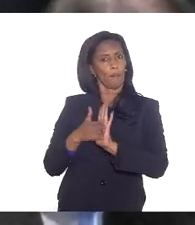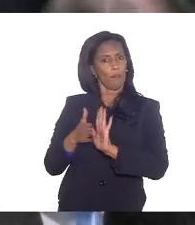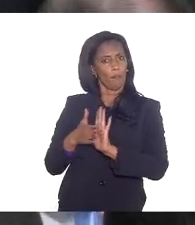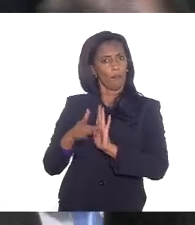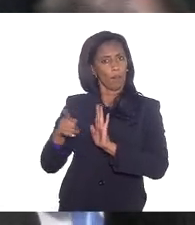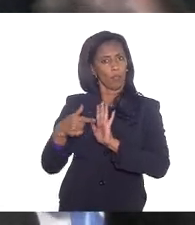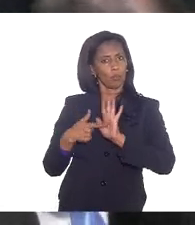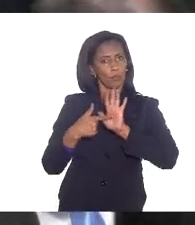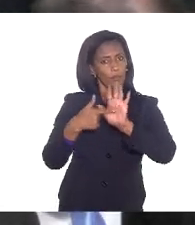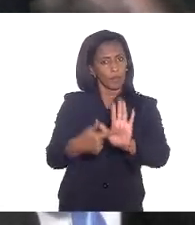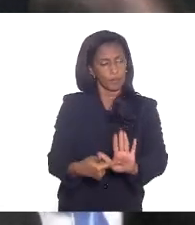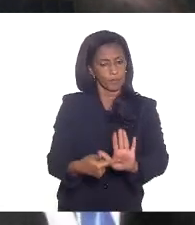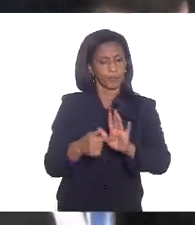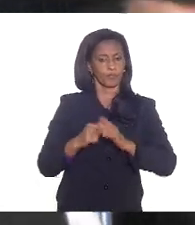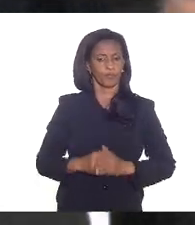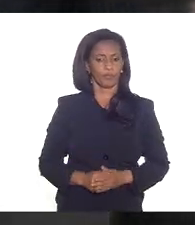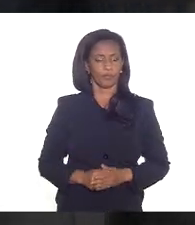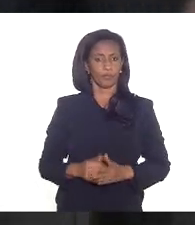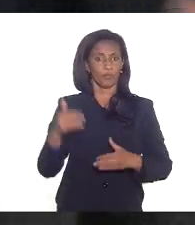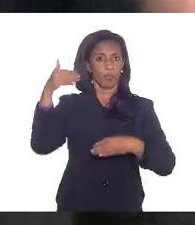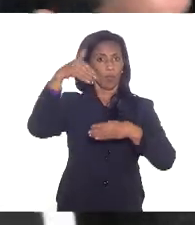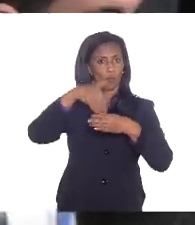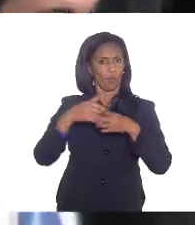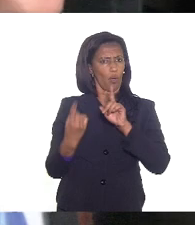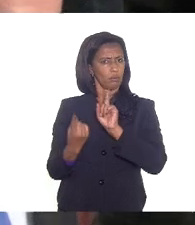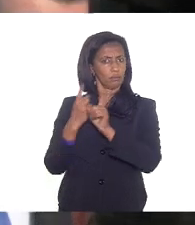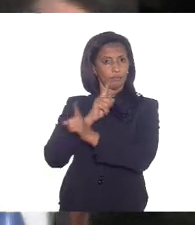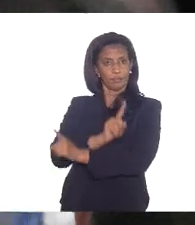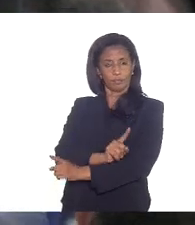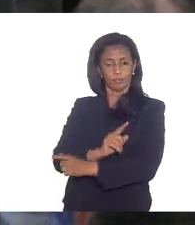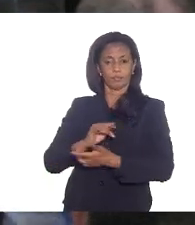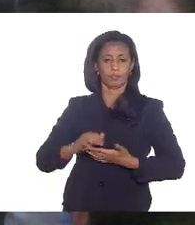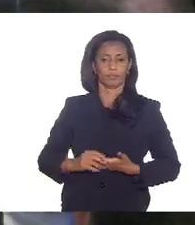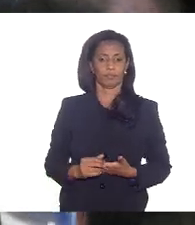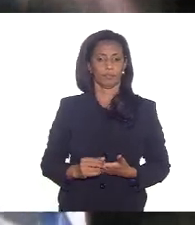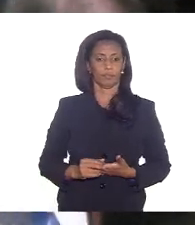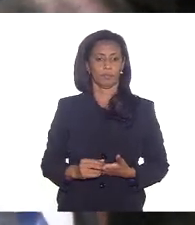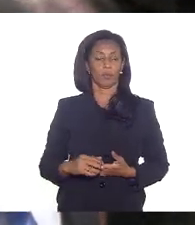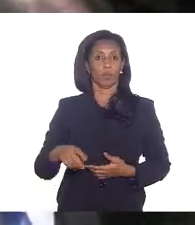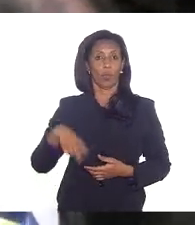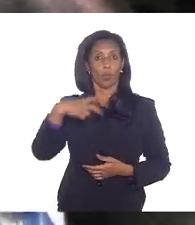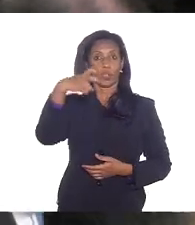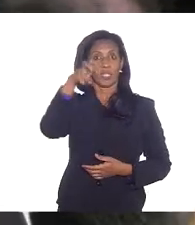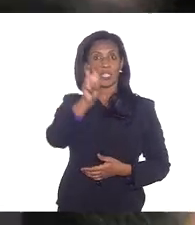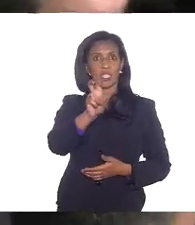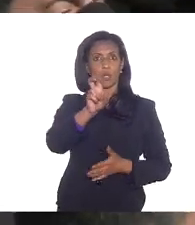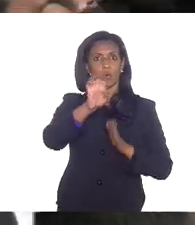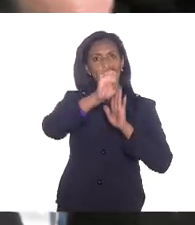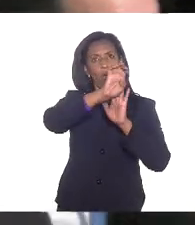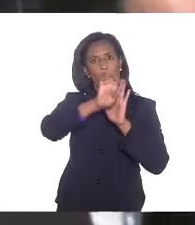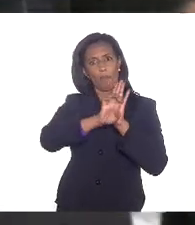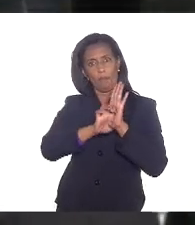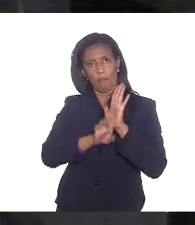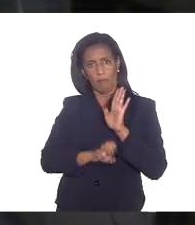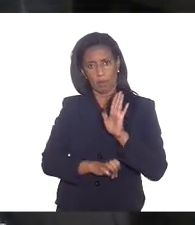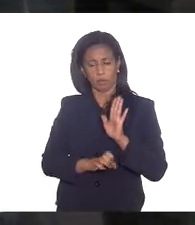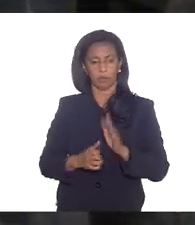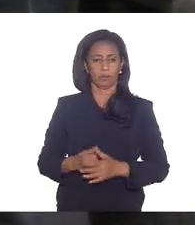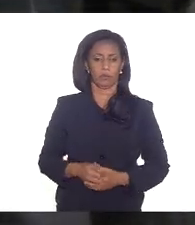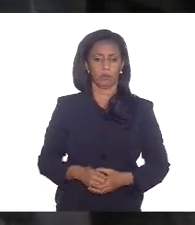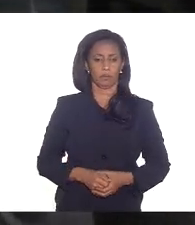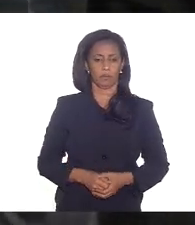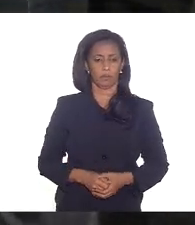apresentando o voto divergente com 5 e 6 deixa o presidente